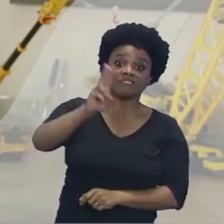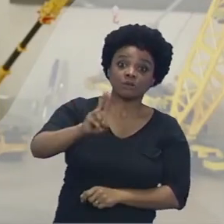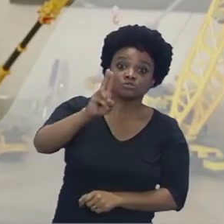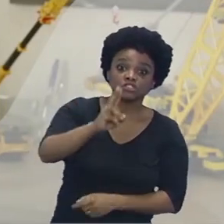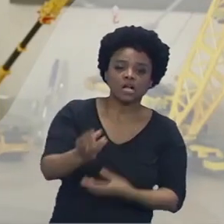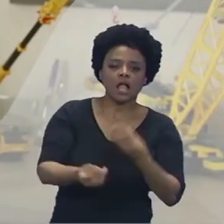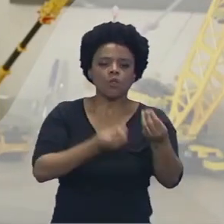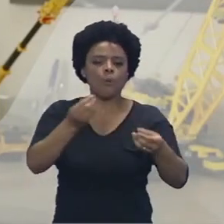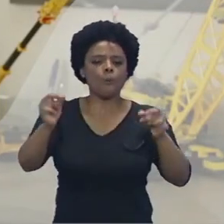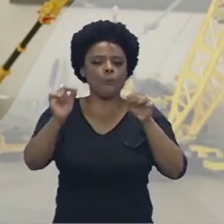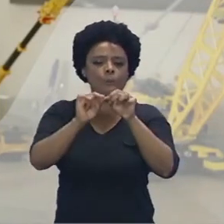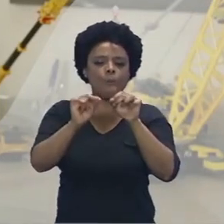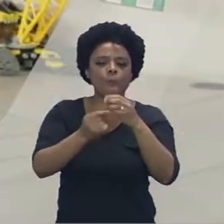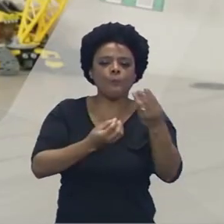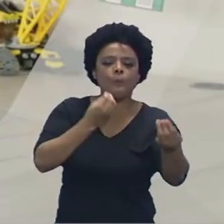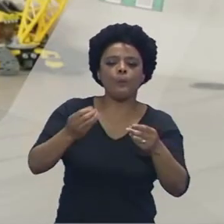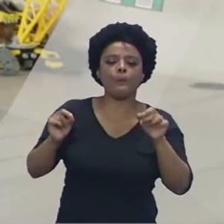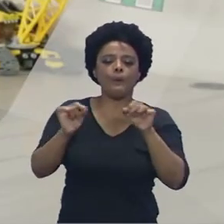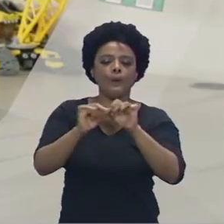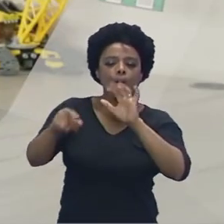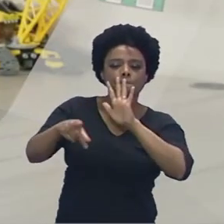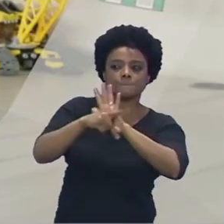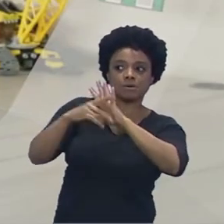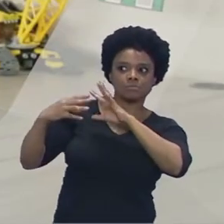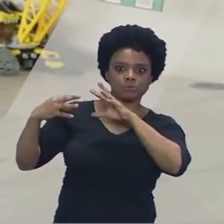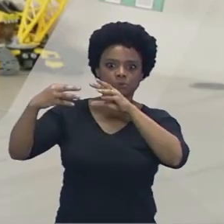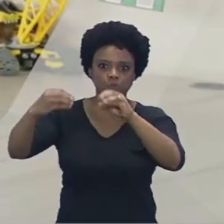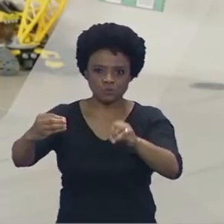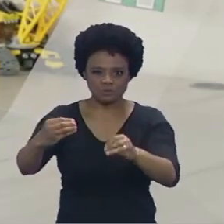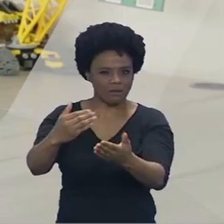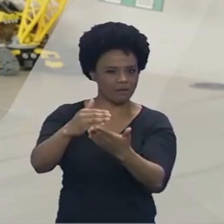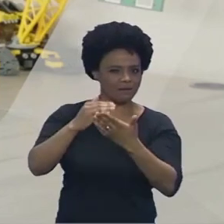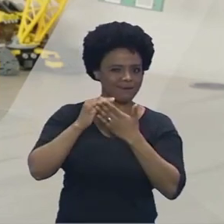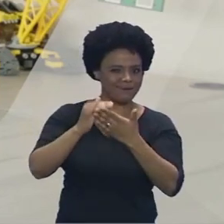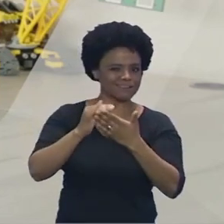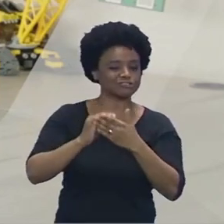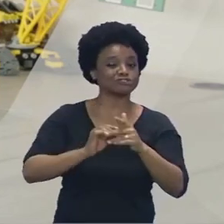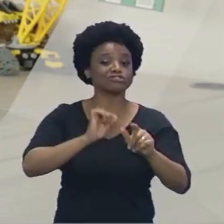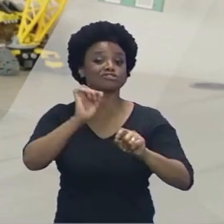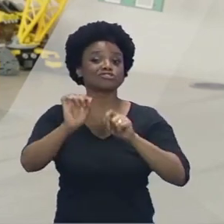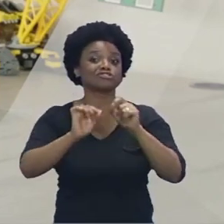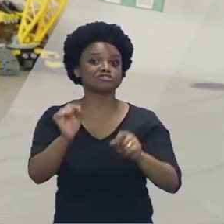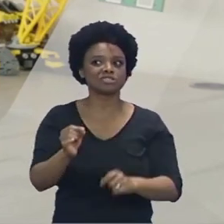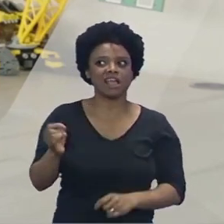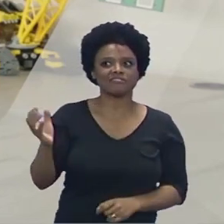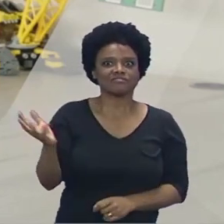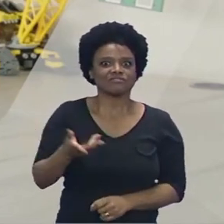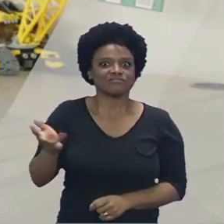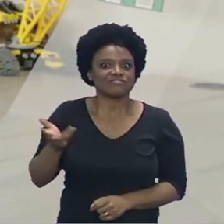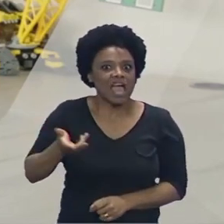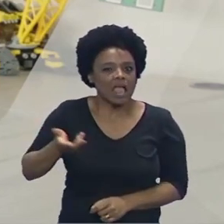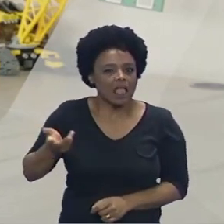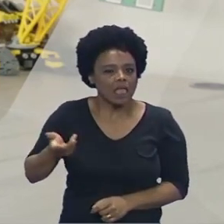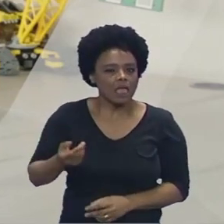seções de elementos estruturais. Eles facilitam muito no sentido da velocidade